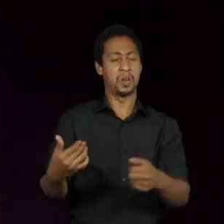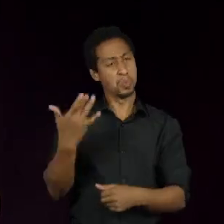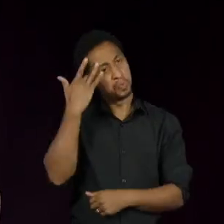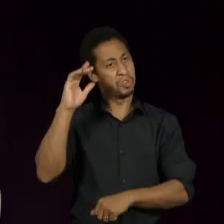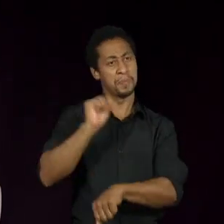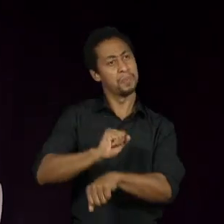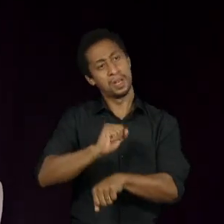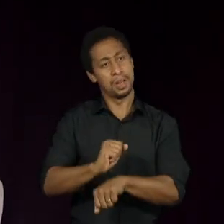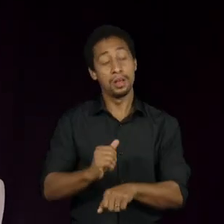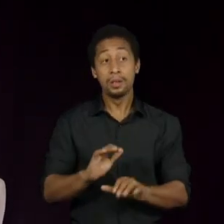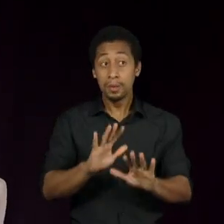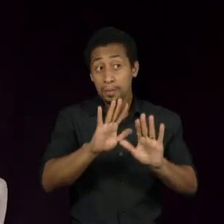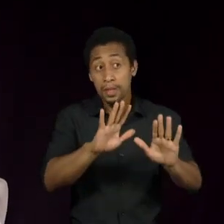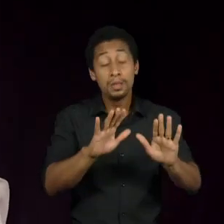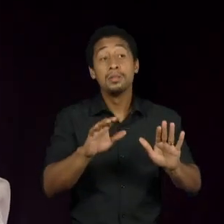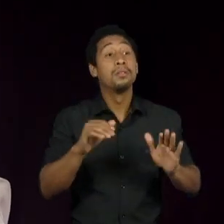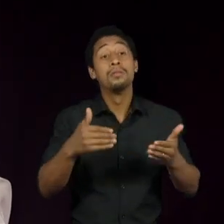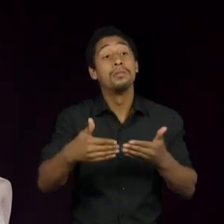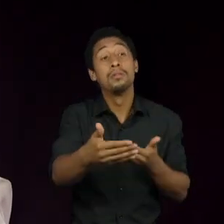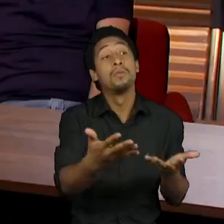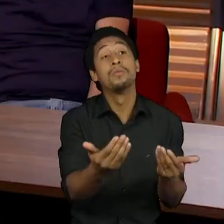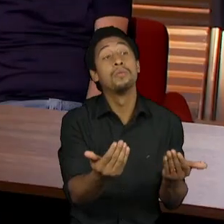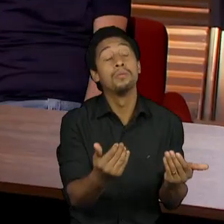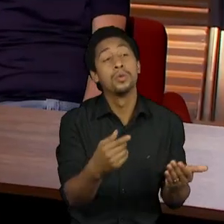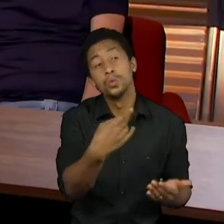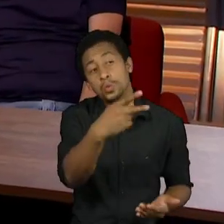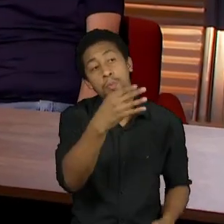a sua visão dessa juventude atual?